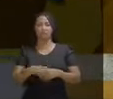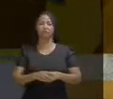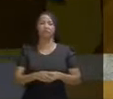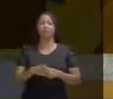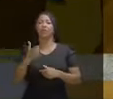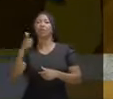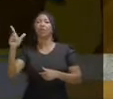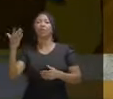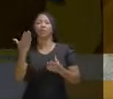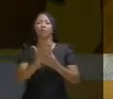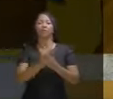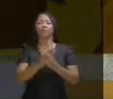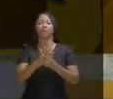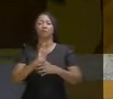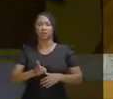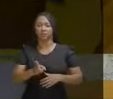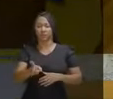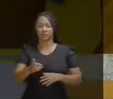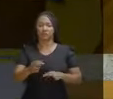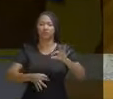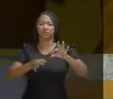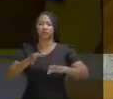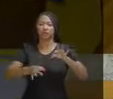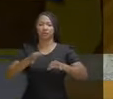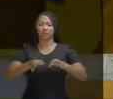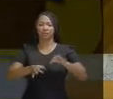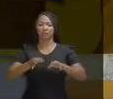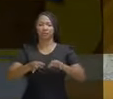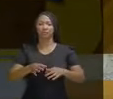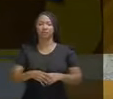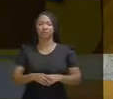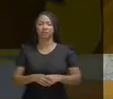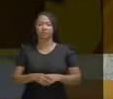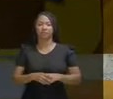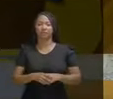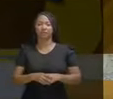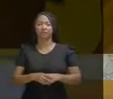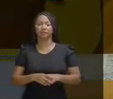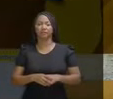E o outro processo é uma continuação de julgamento.